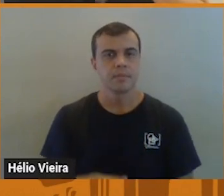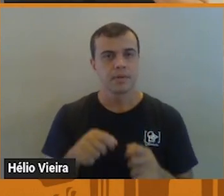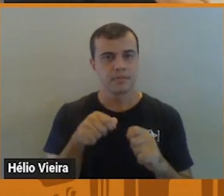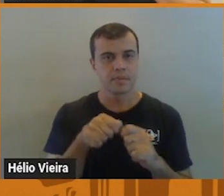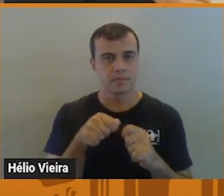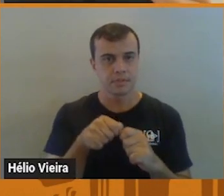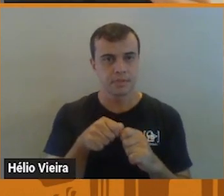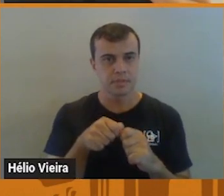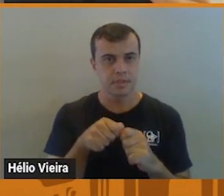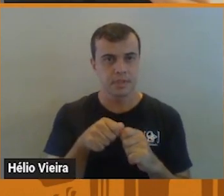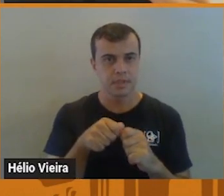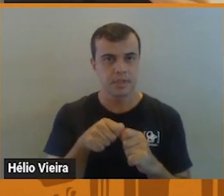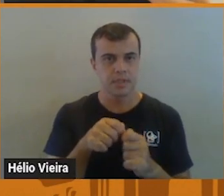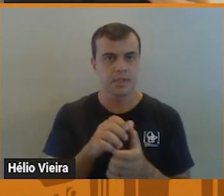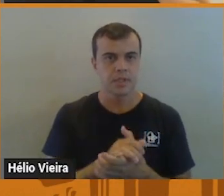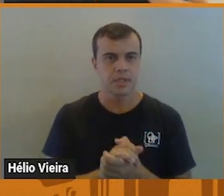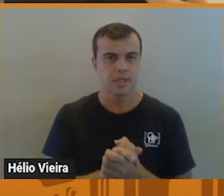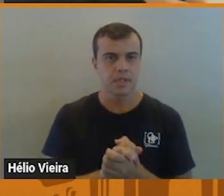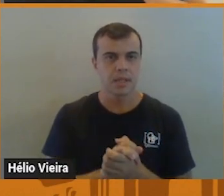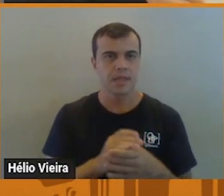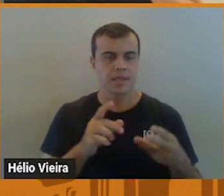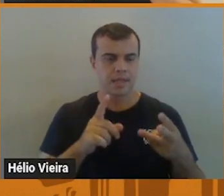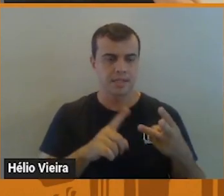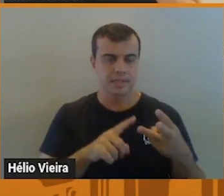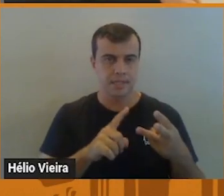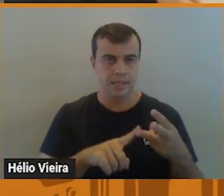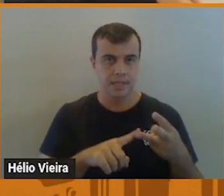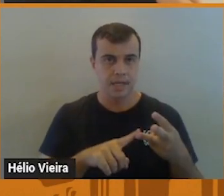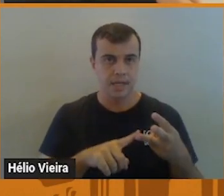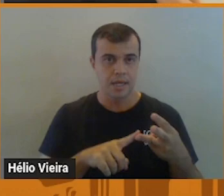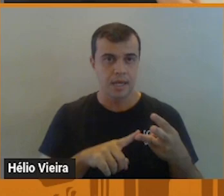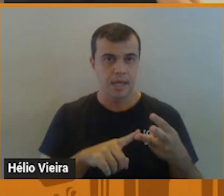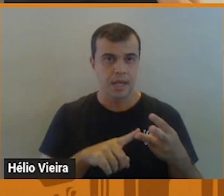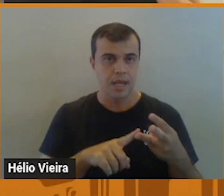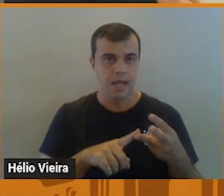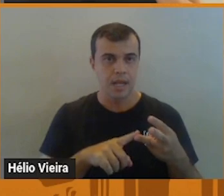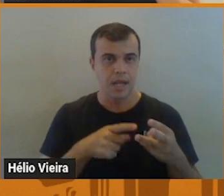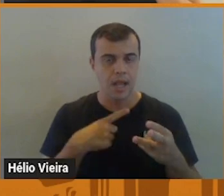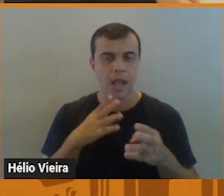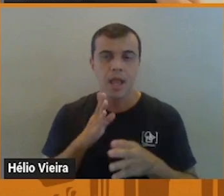exercer a terceira etapa, que é a caça aos